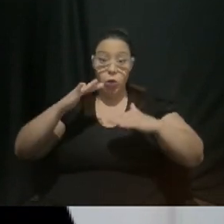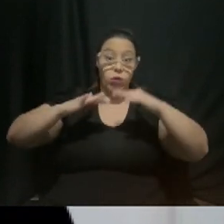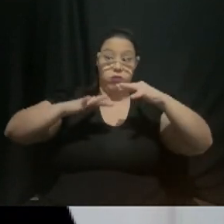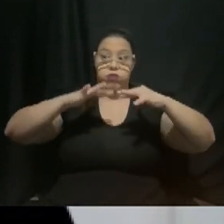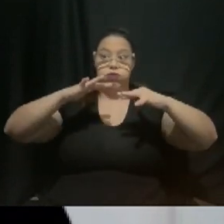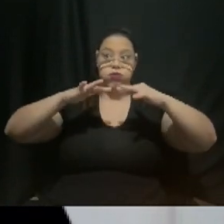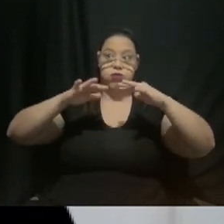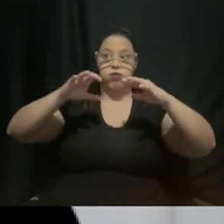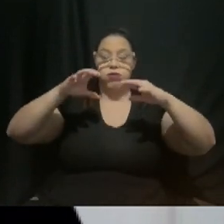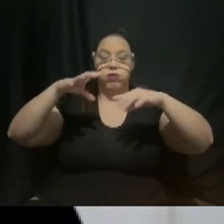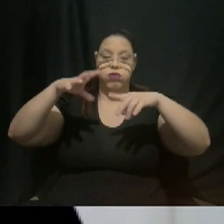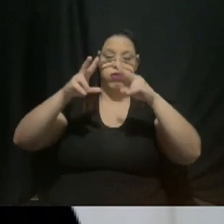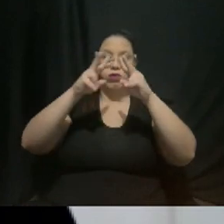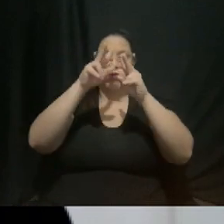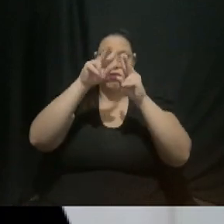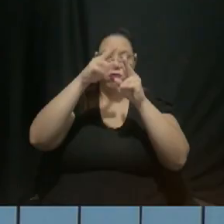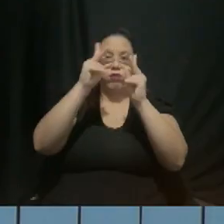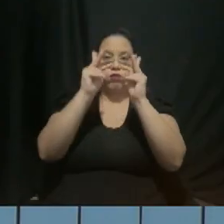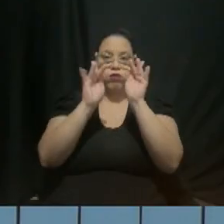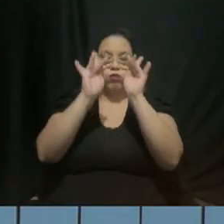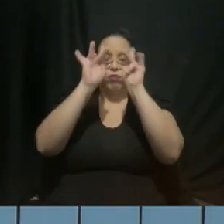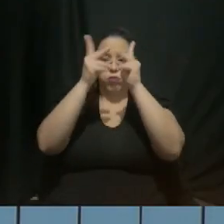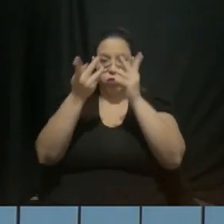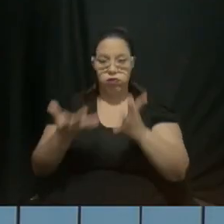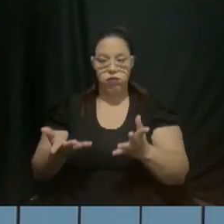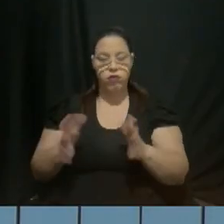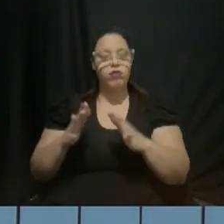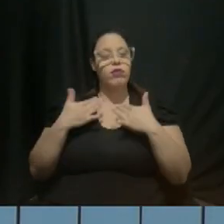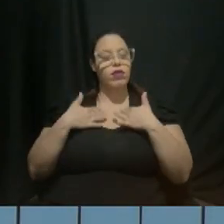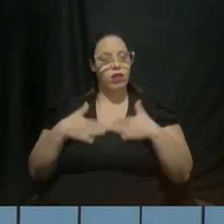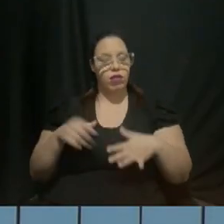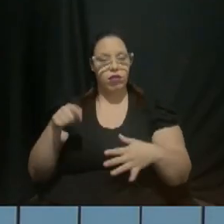pode ficar mais tranquilo aqui no Brasil. A gente é mais um